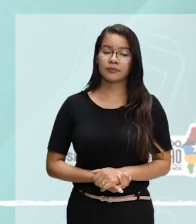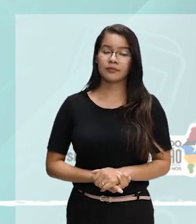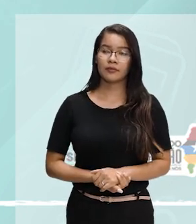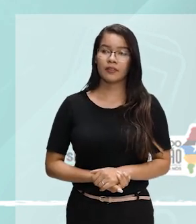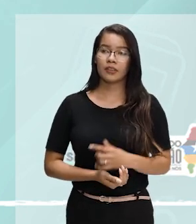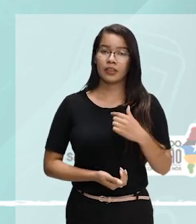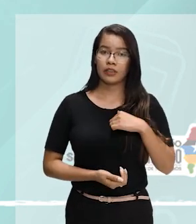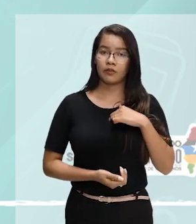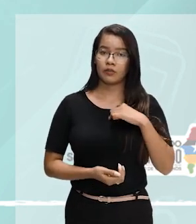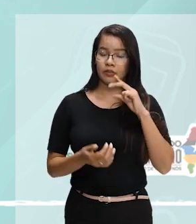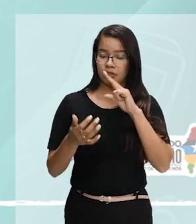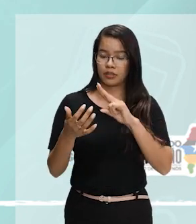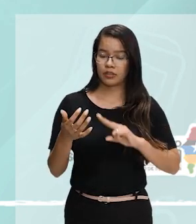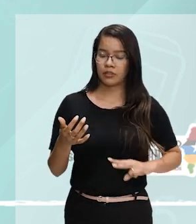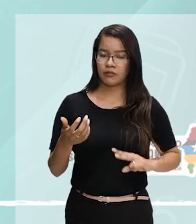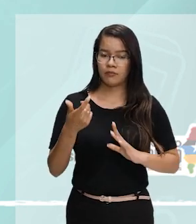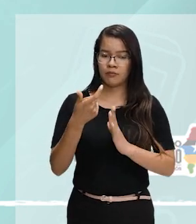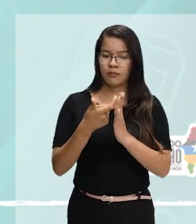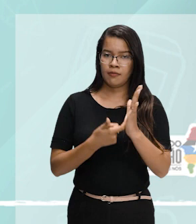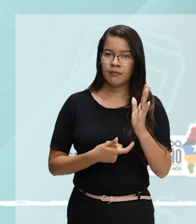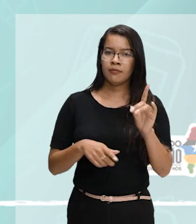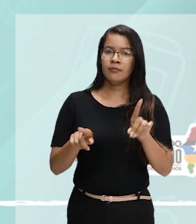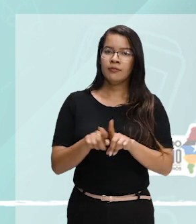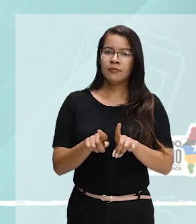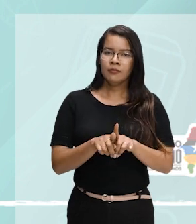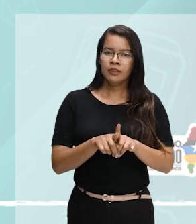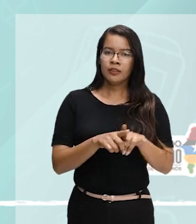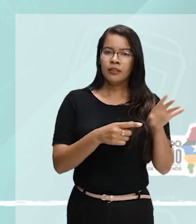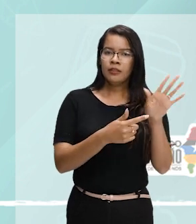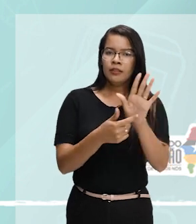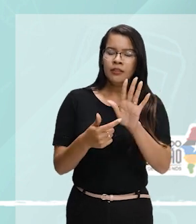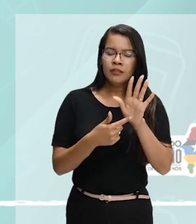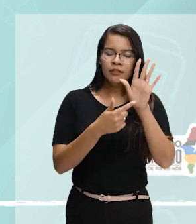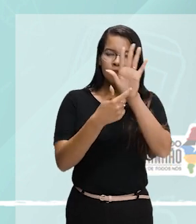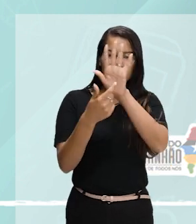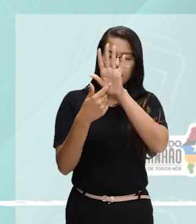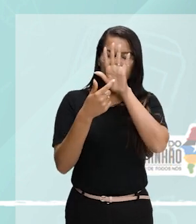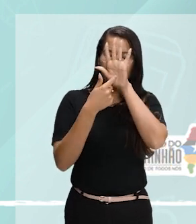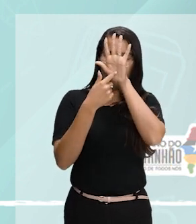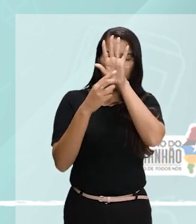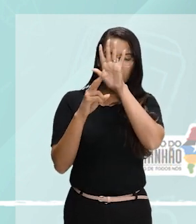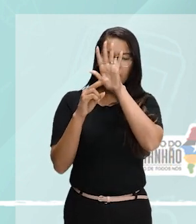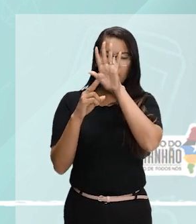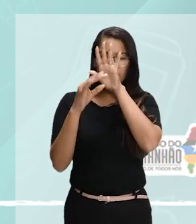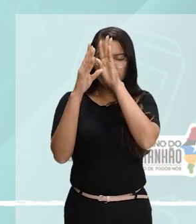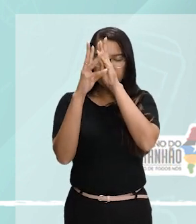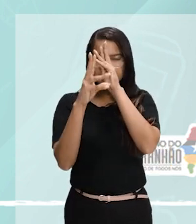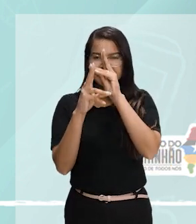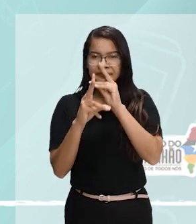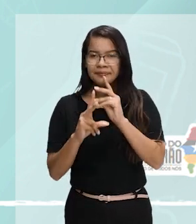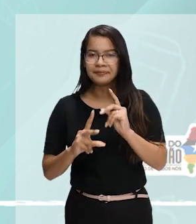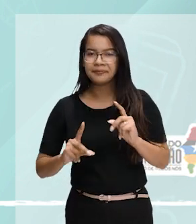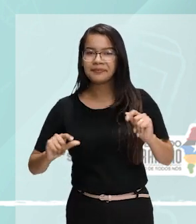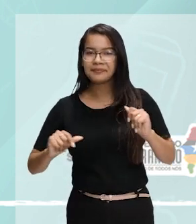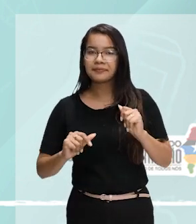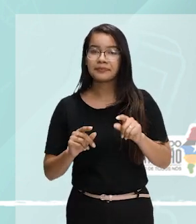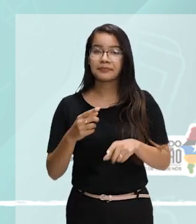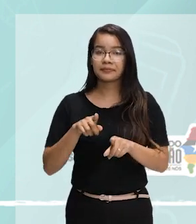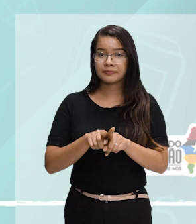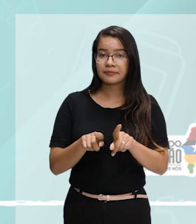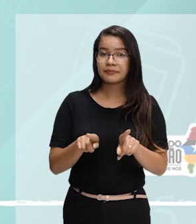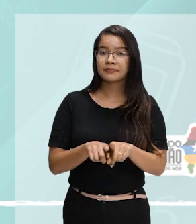o texto, as pistas que o texto me dá, eu vou depreender, eu vou